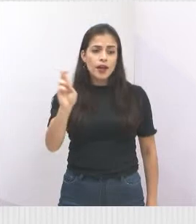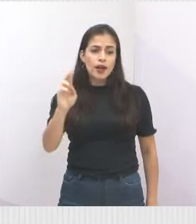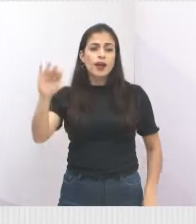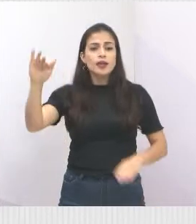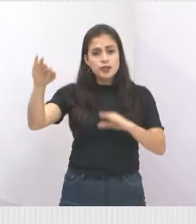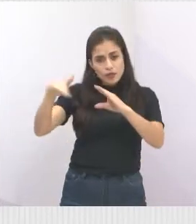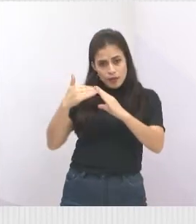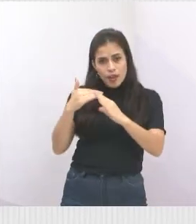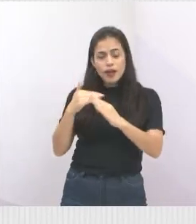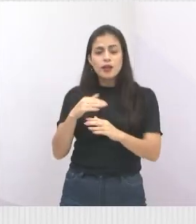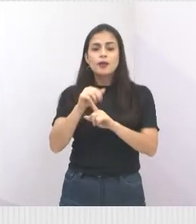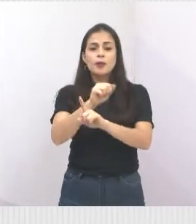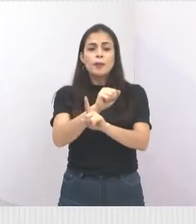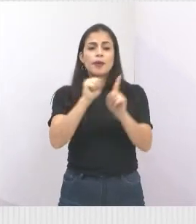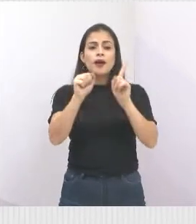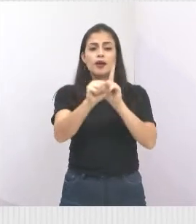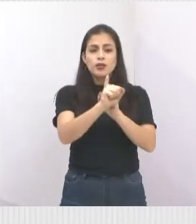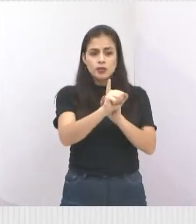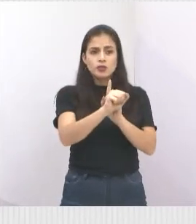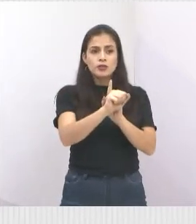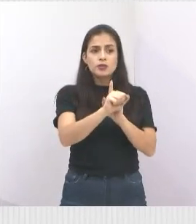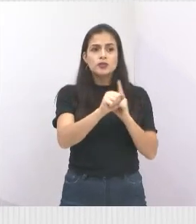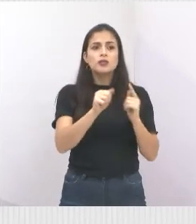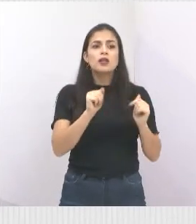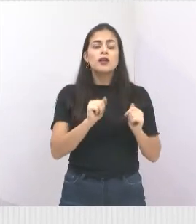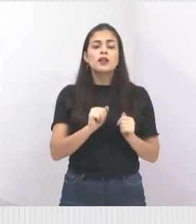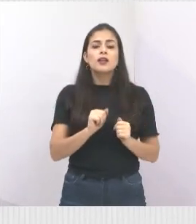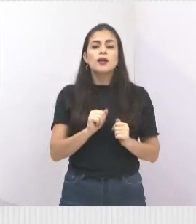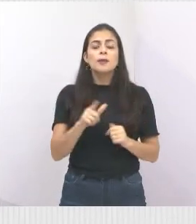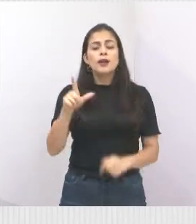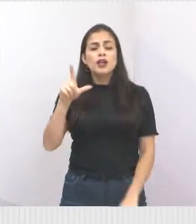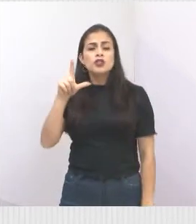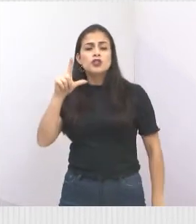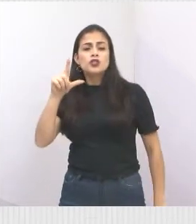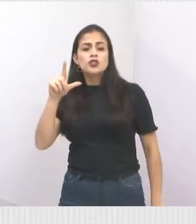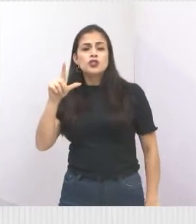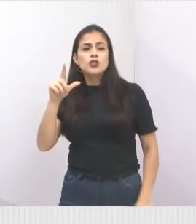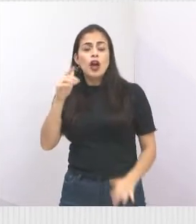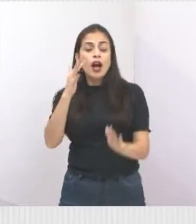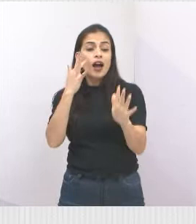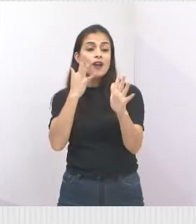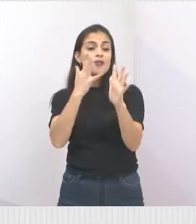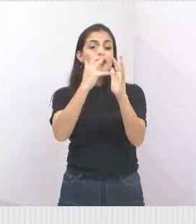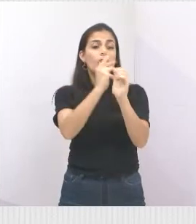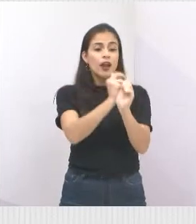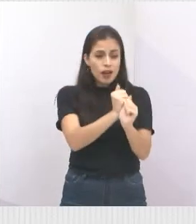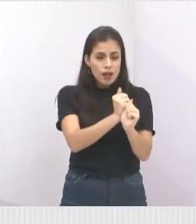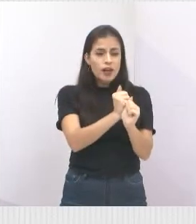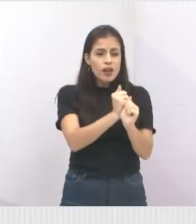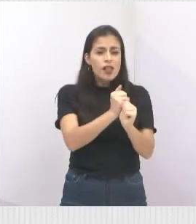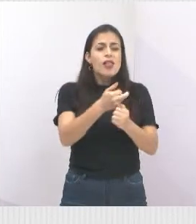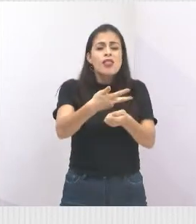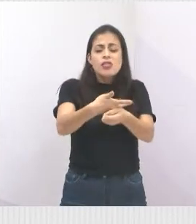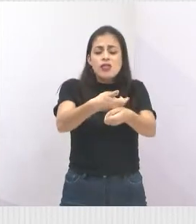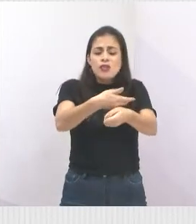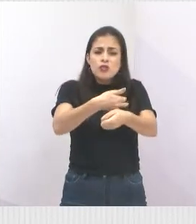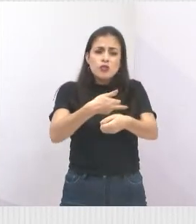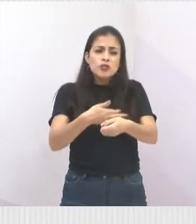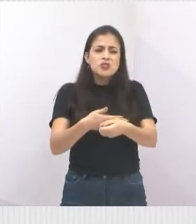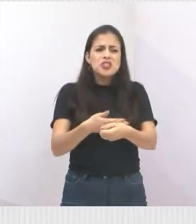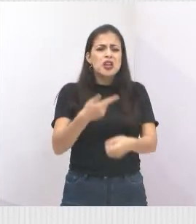social 300 mil reais para gente reduzir as filas de cirurgias eletivas como